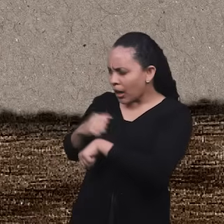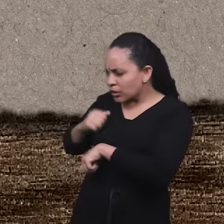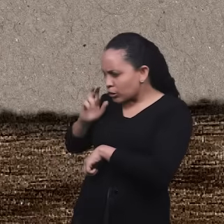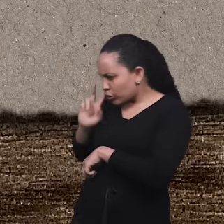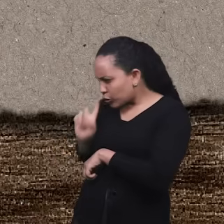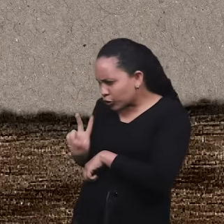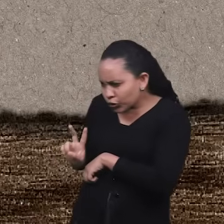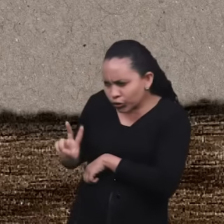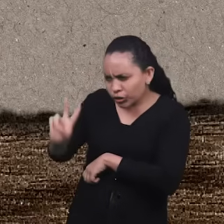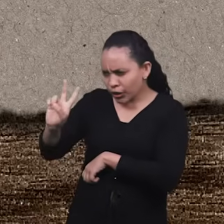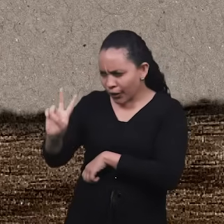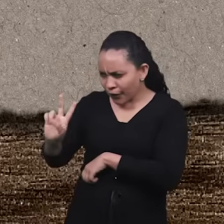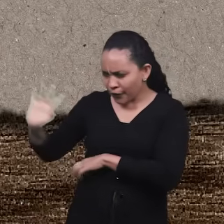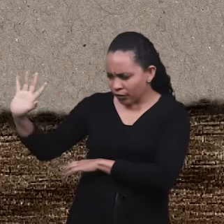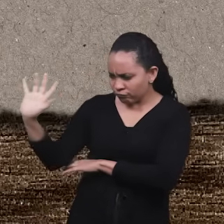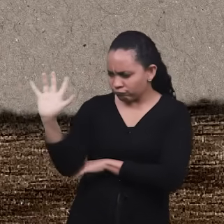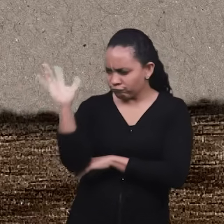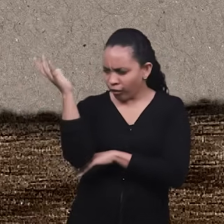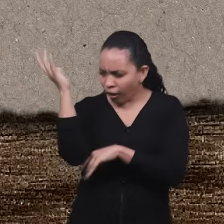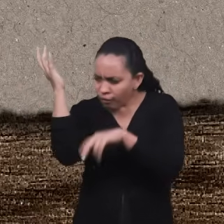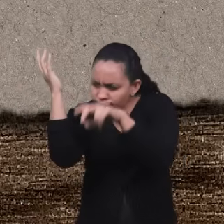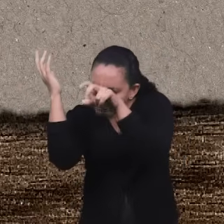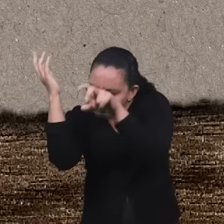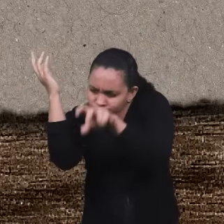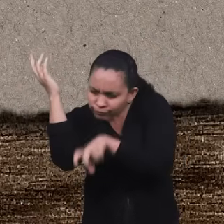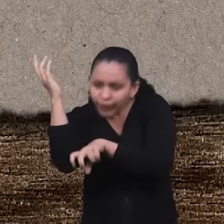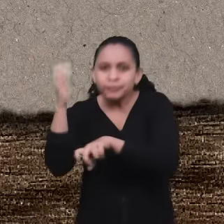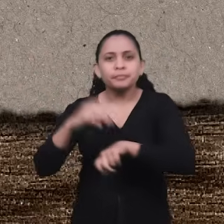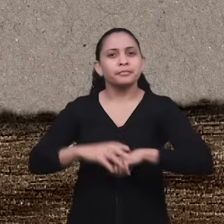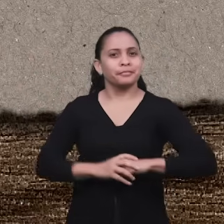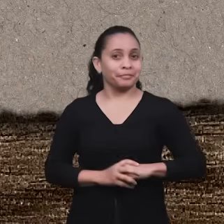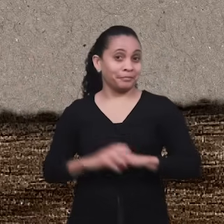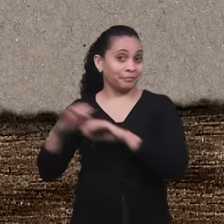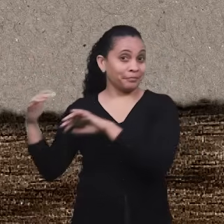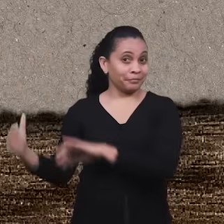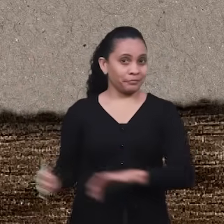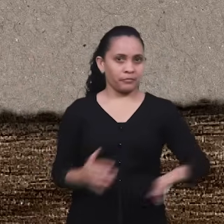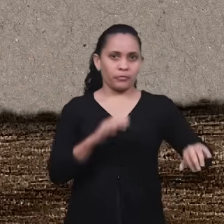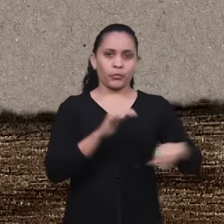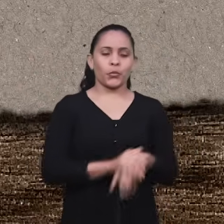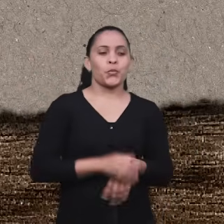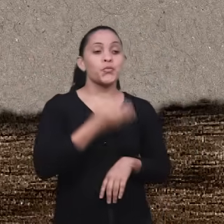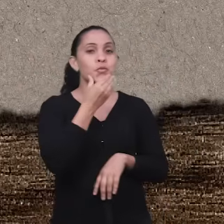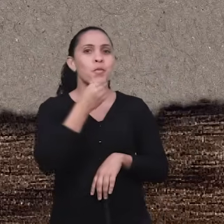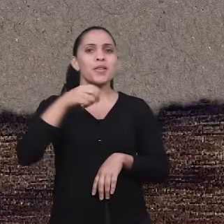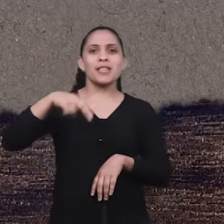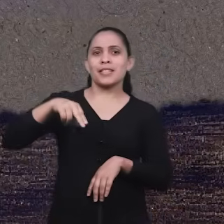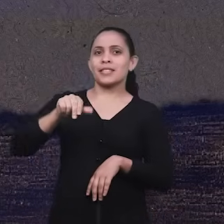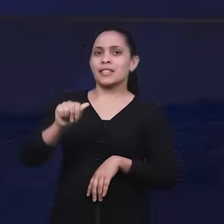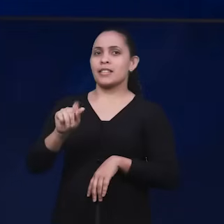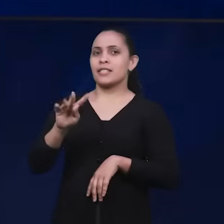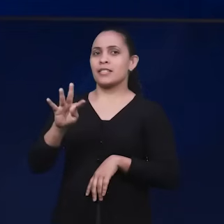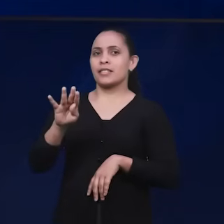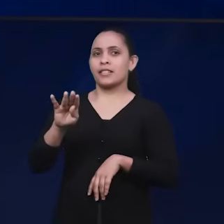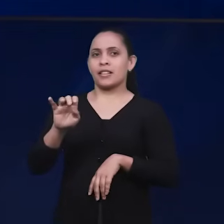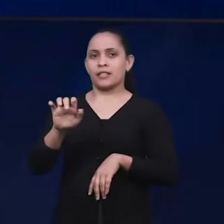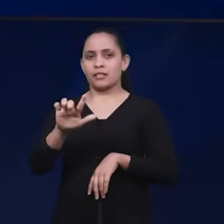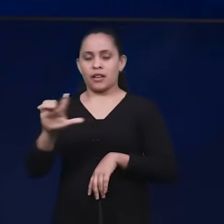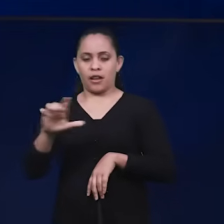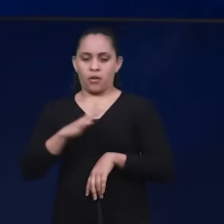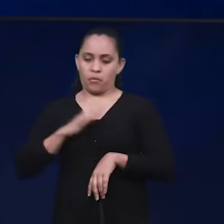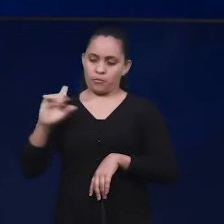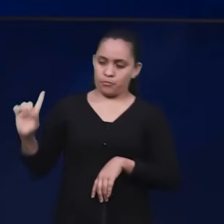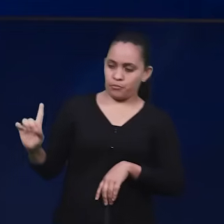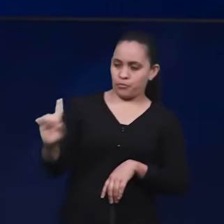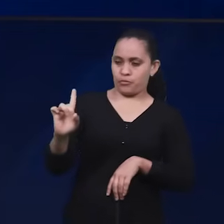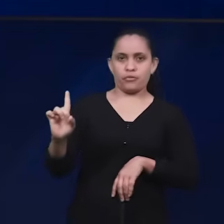estando debaixo da figueira. Olha, quando Natanael chega, ele vê um